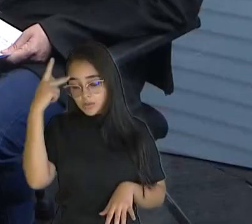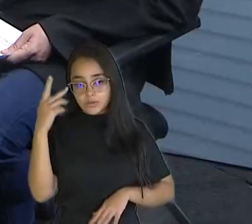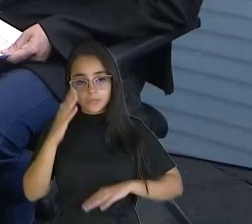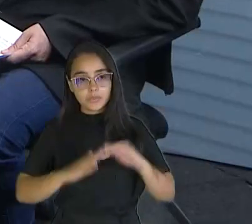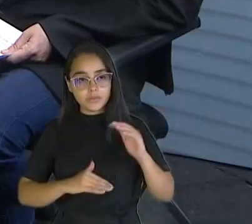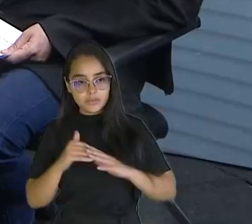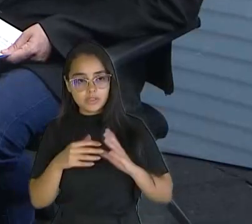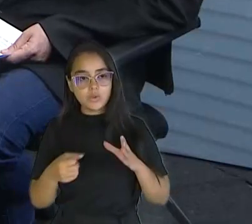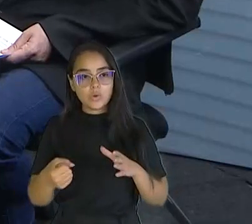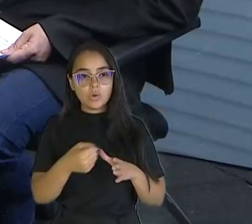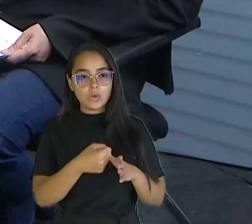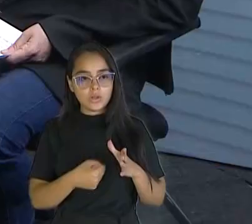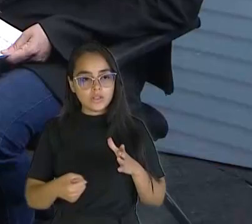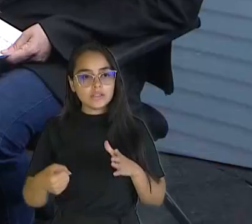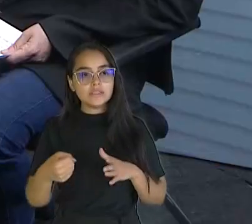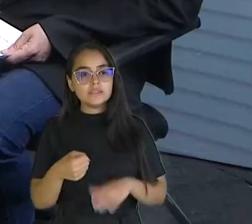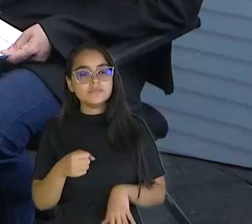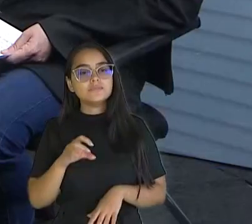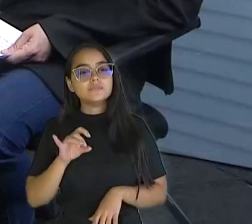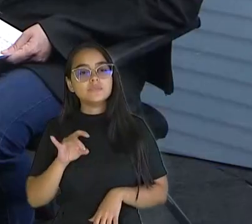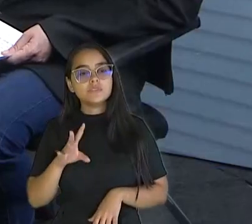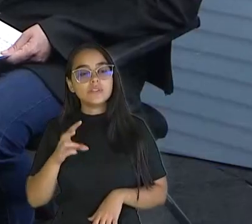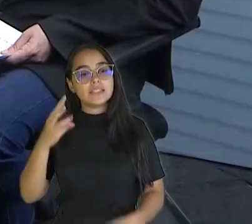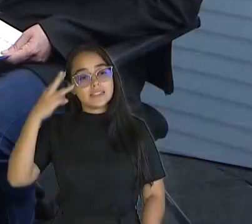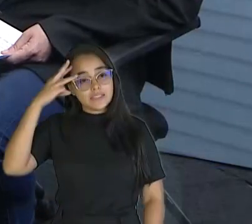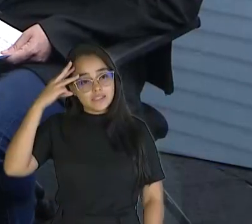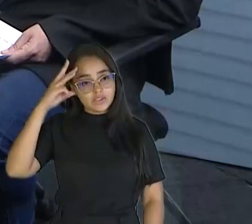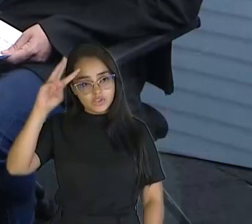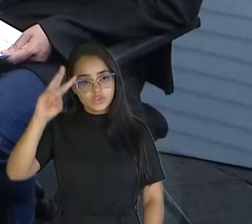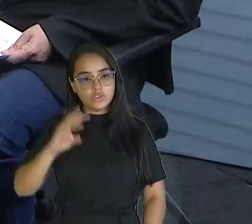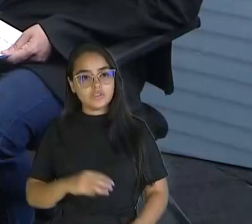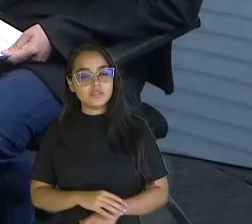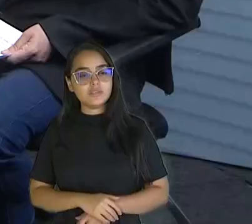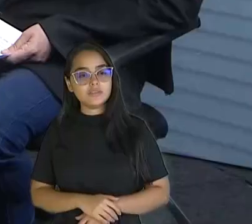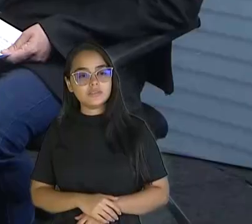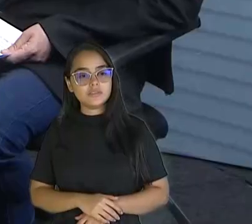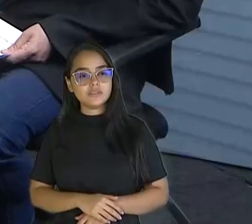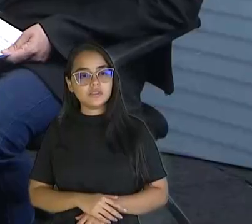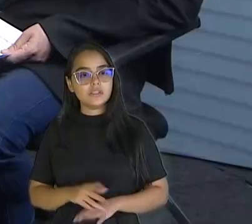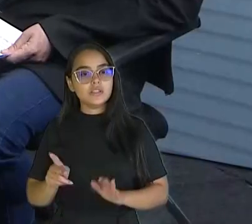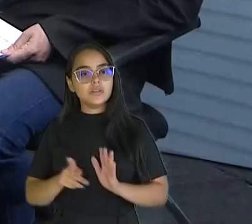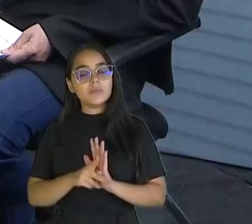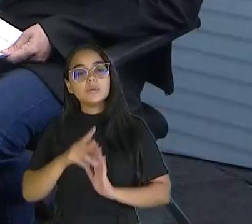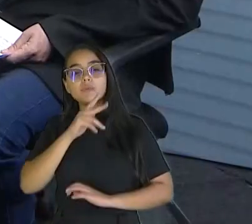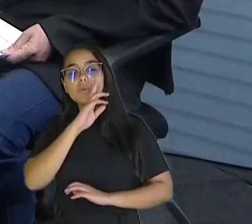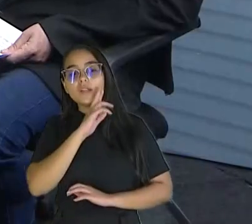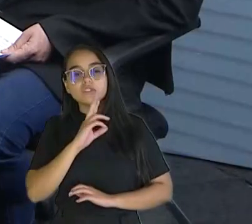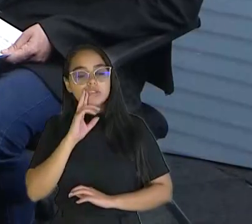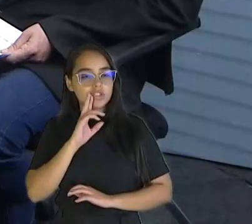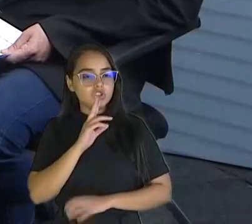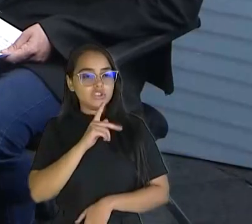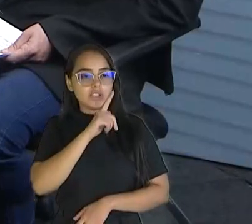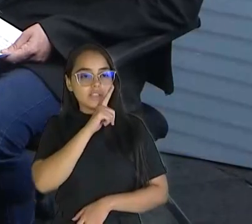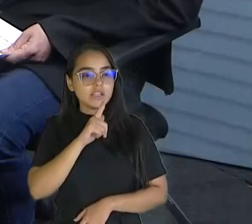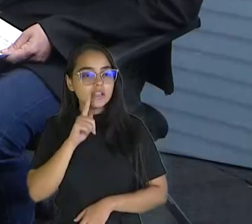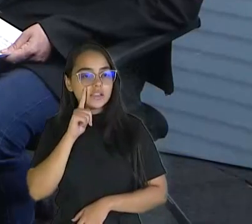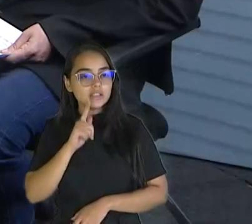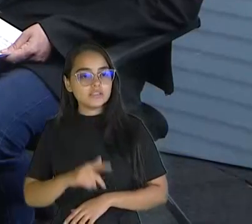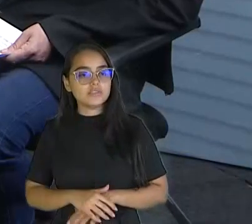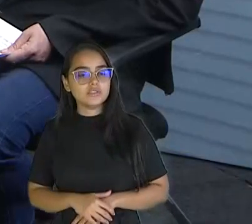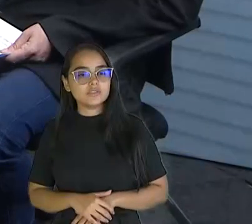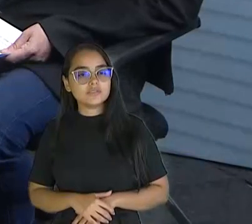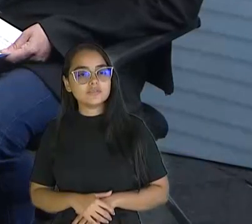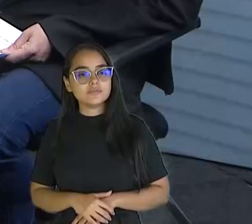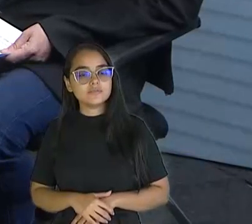o café da manhã atualmente a gente só tem 3 dias na semana. Olha aí, esse aí é o refeitório. O refeitório. Aí de um lado é a cozinha industrial, do outro é a cozinha coletiva.